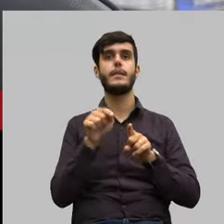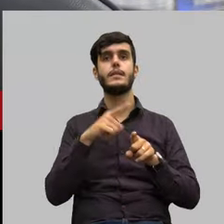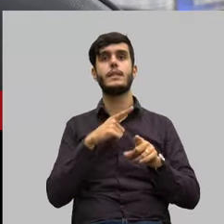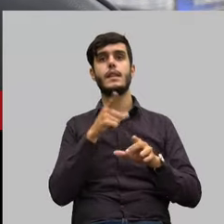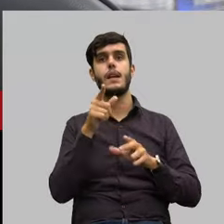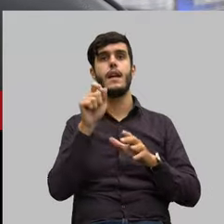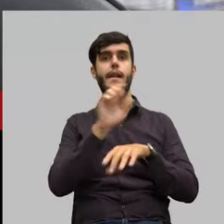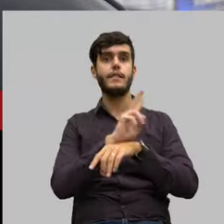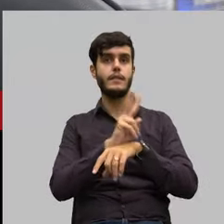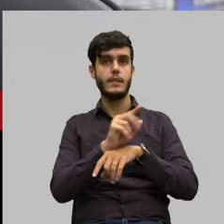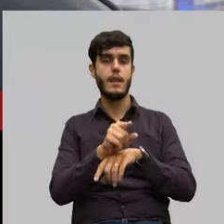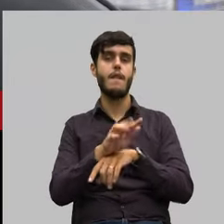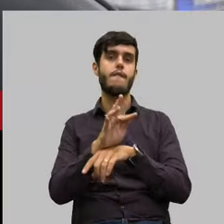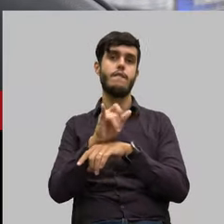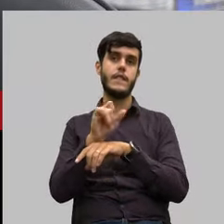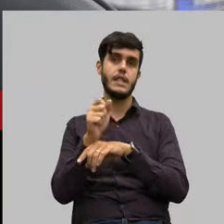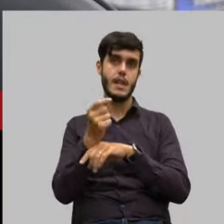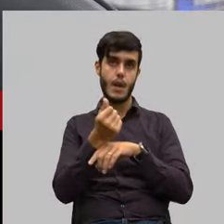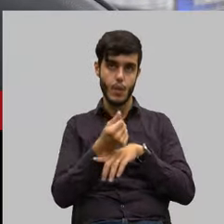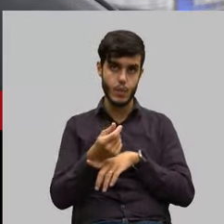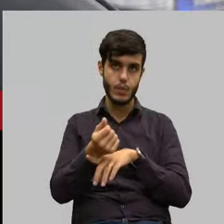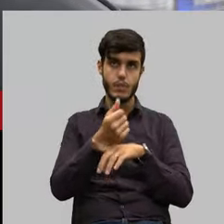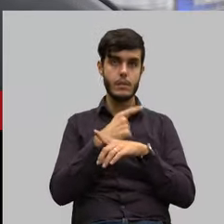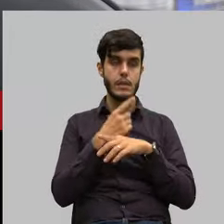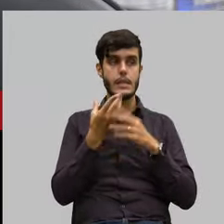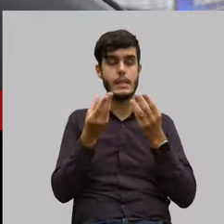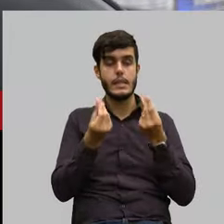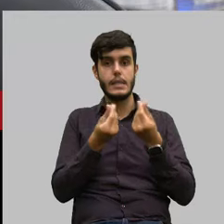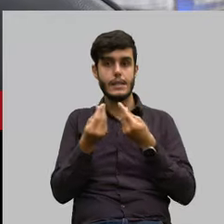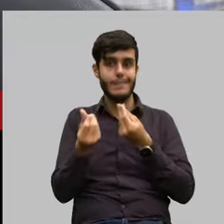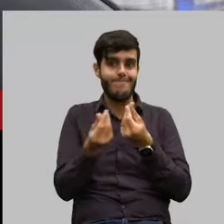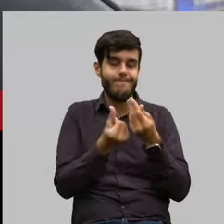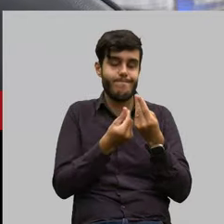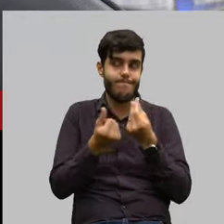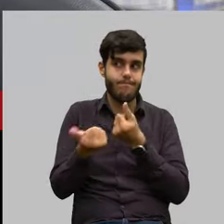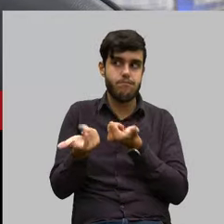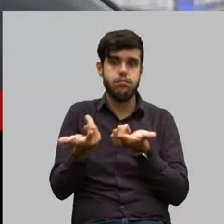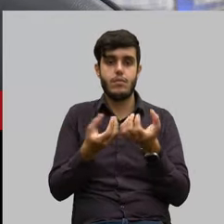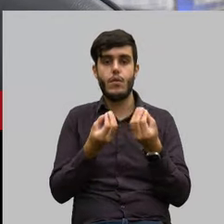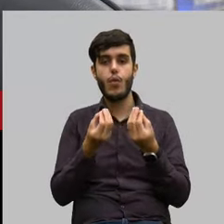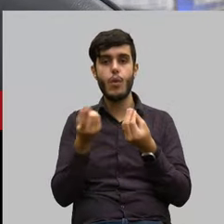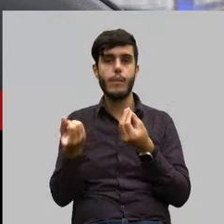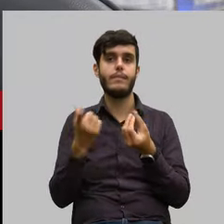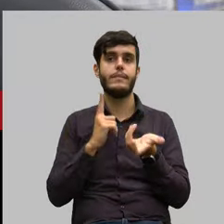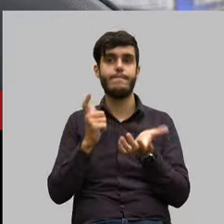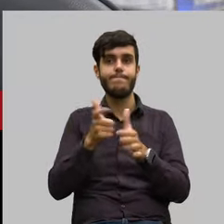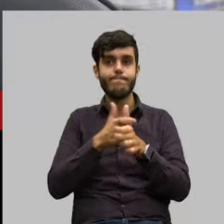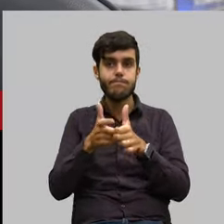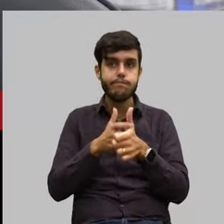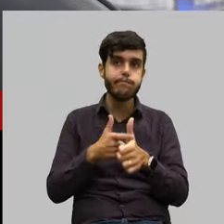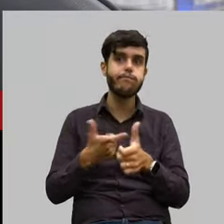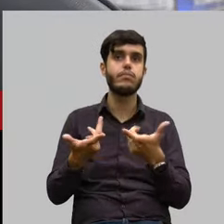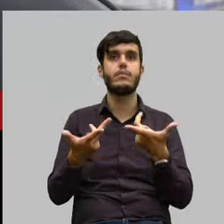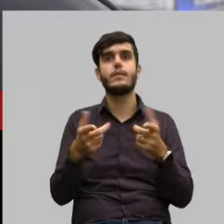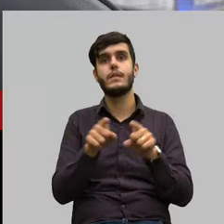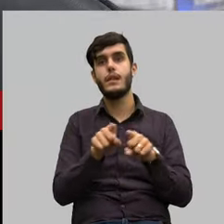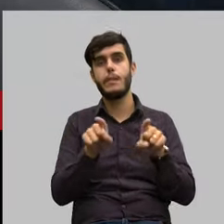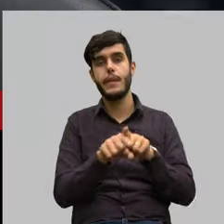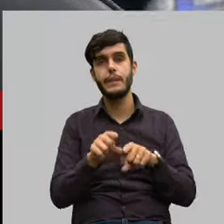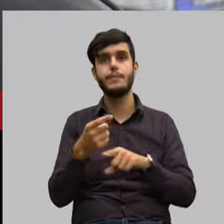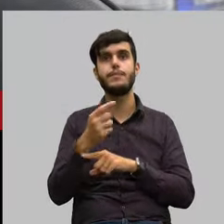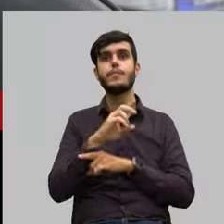como apresentada pelo secretário de fazenda extremamente delicada eh nós temos aí eh no dia 20 de julho